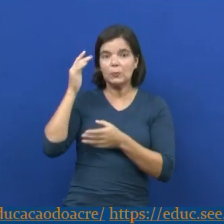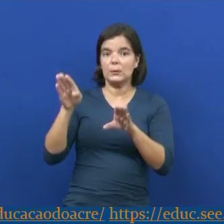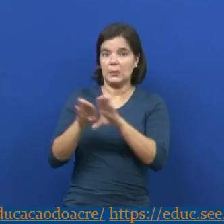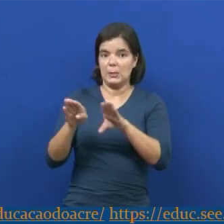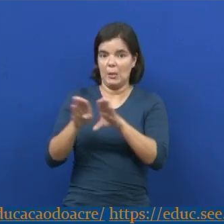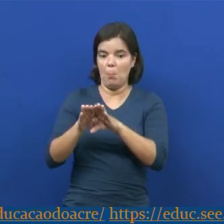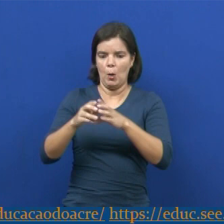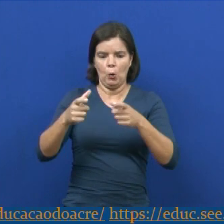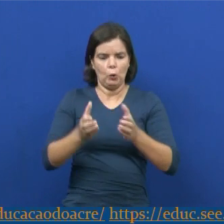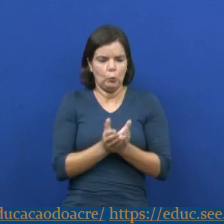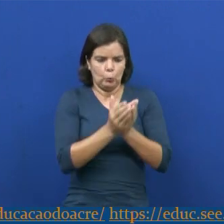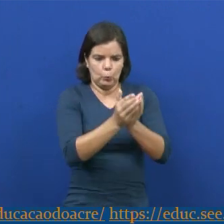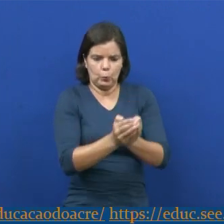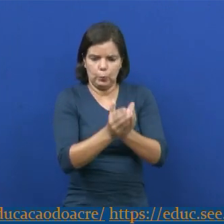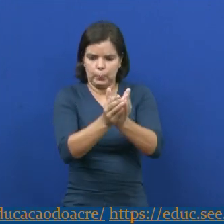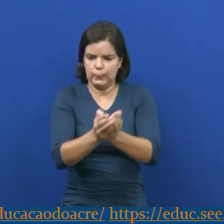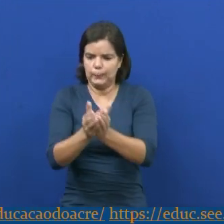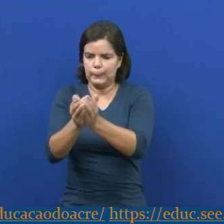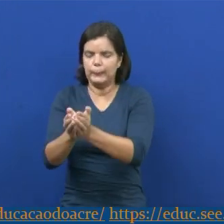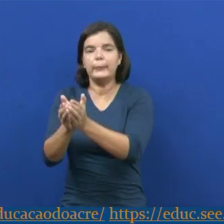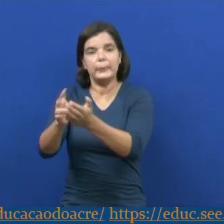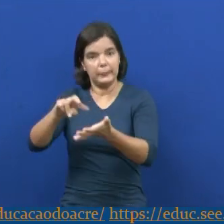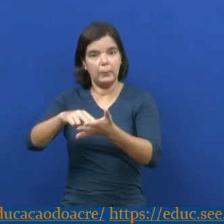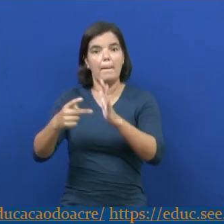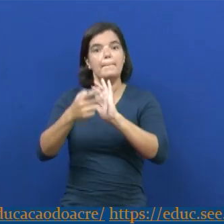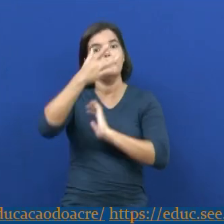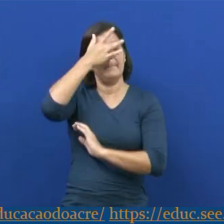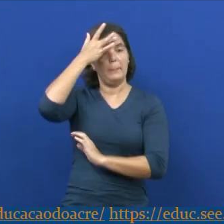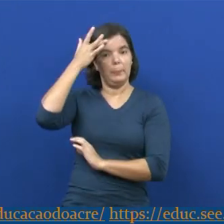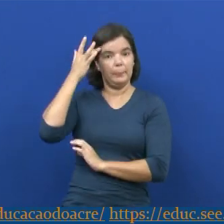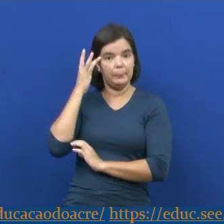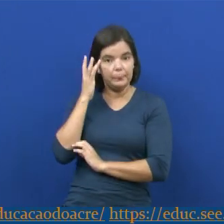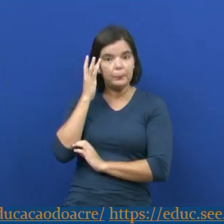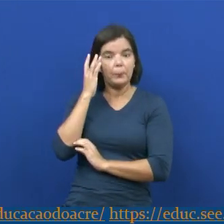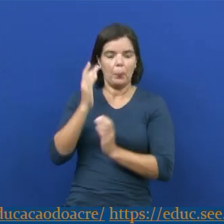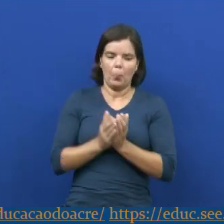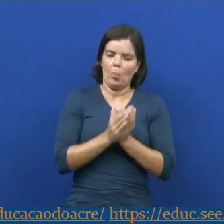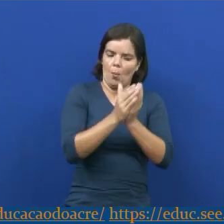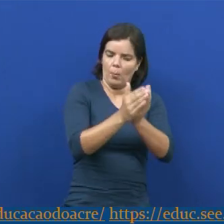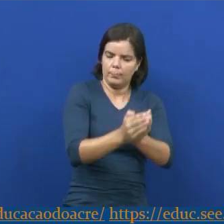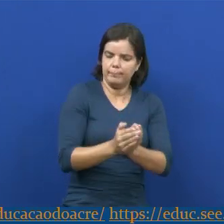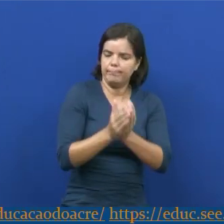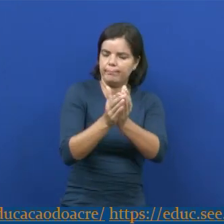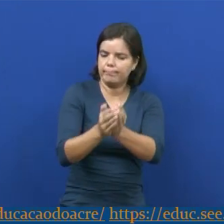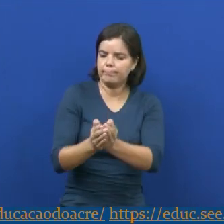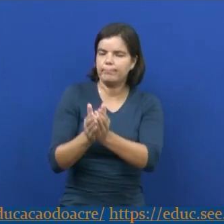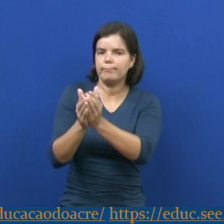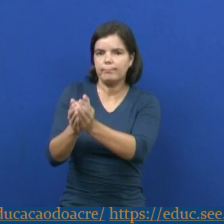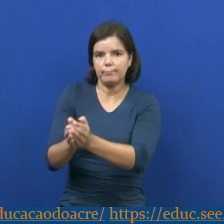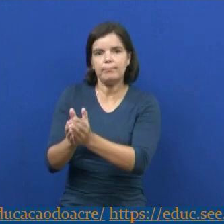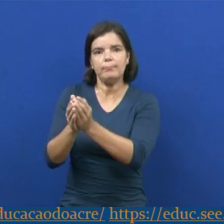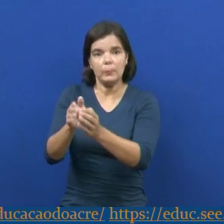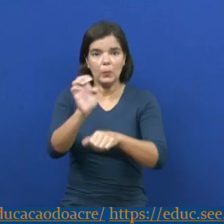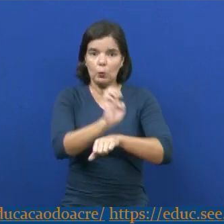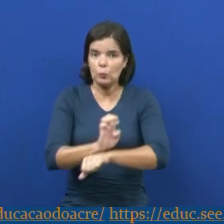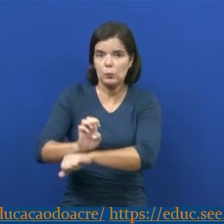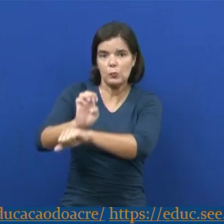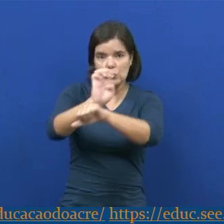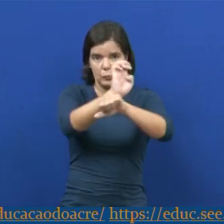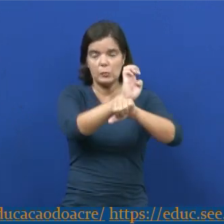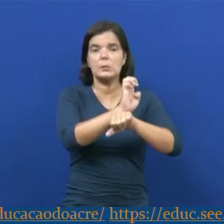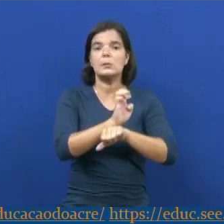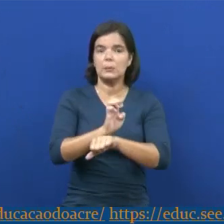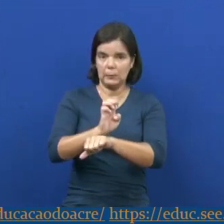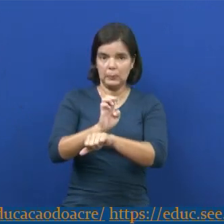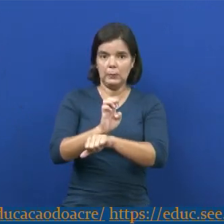que temos uma expansão marítima, ou seja, pessoas, né, navegadores, os estados